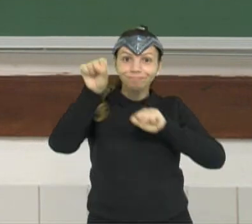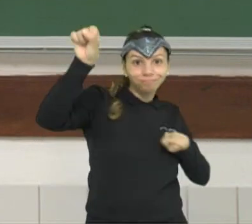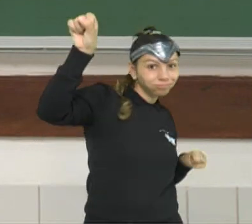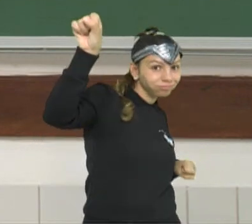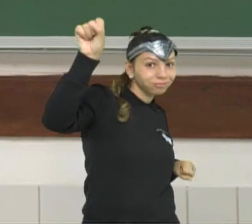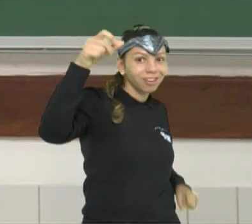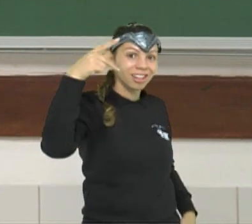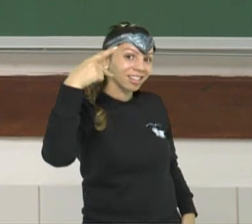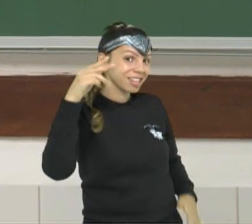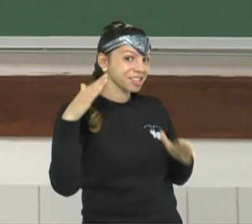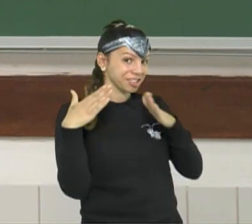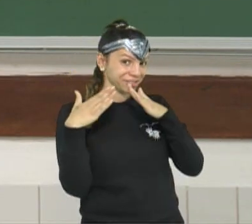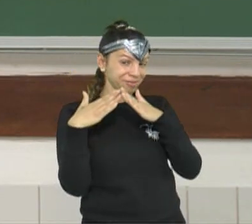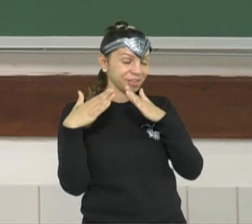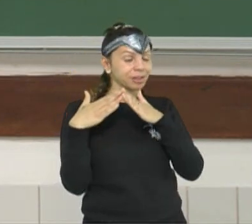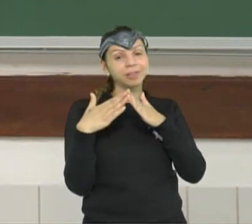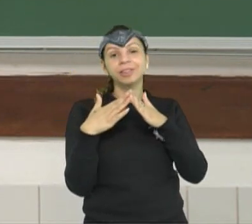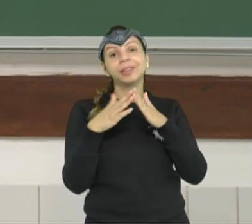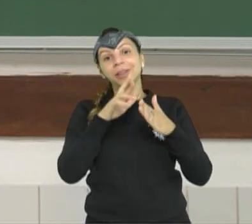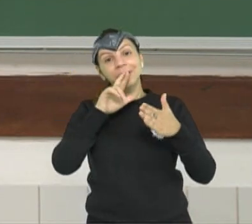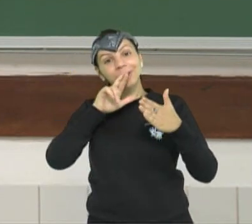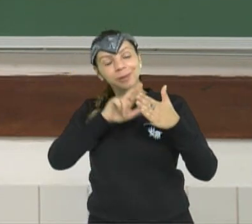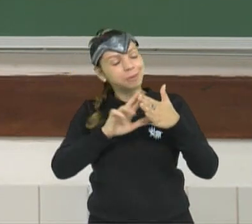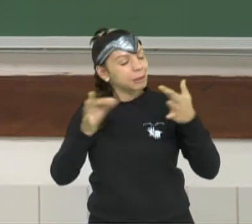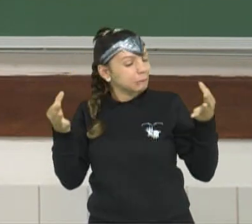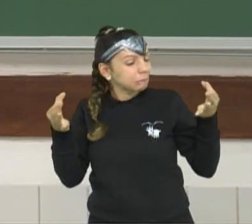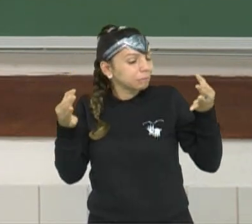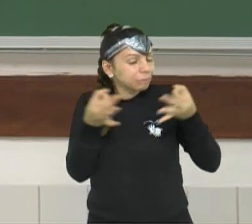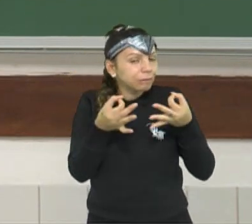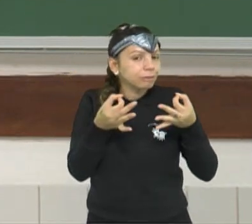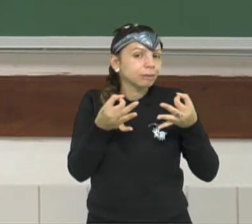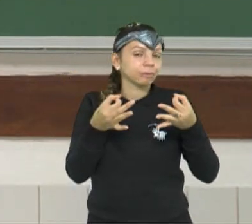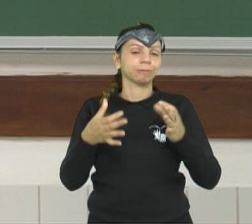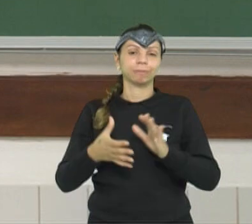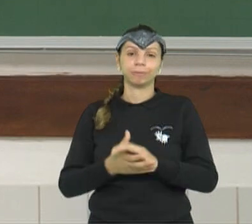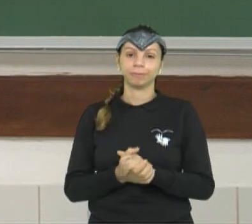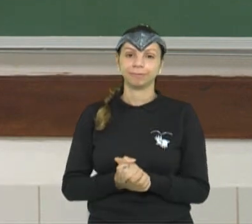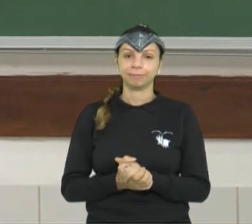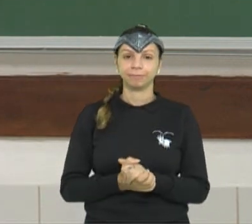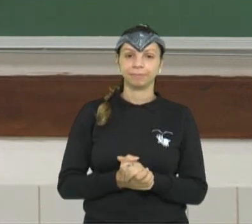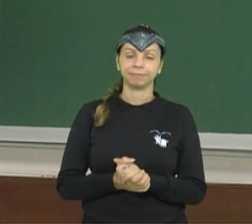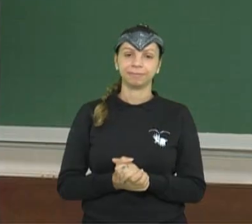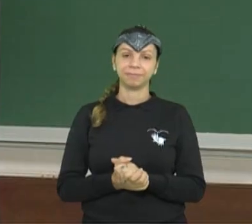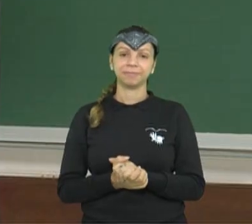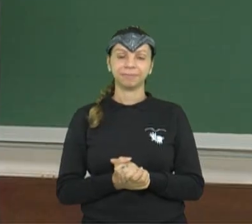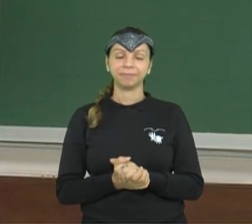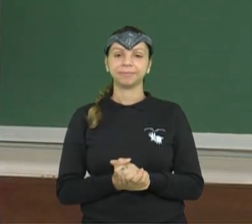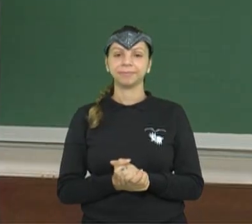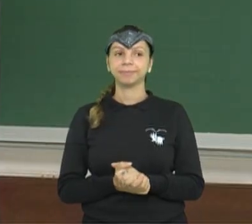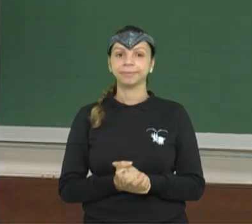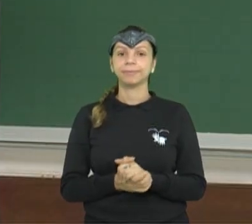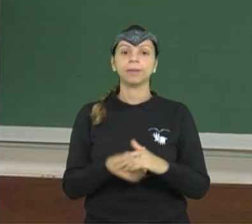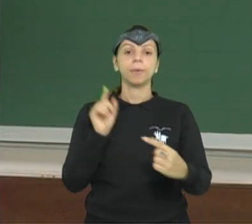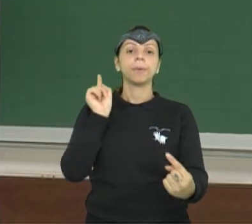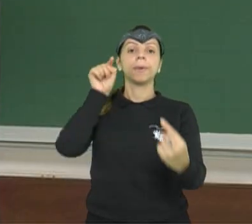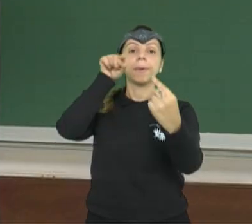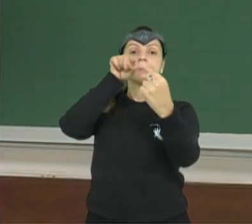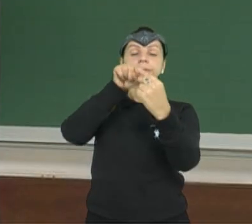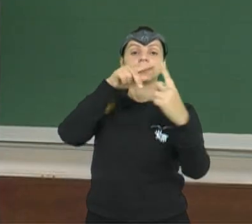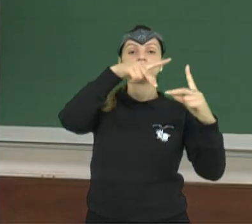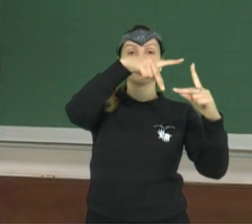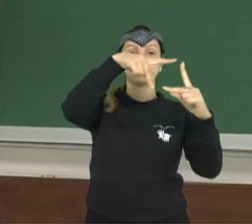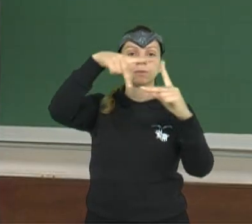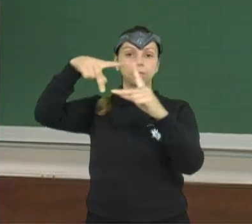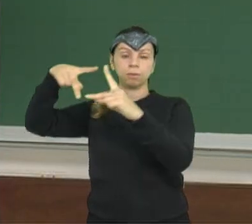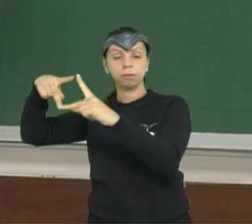vocês aí em casa e acertaram todas. Vamos conferir então com a teacher. A finalidade de uma comic